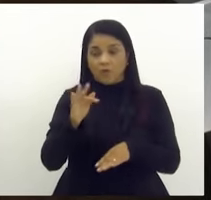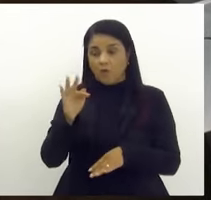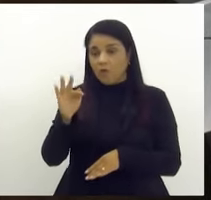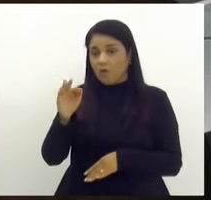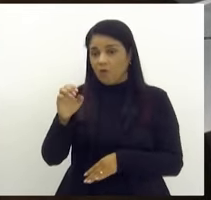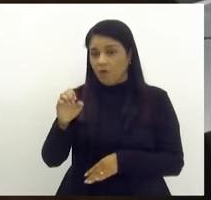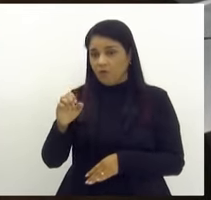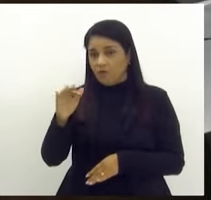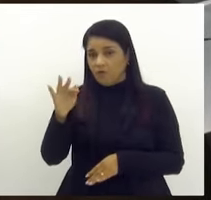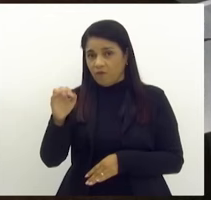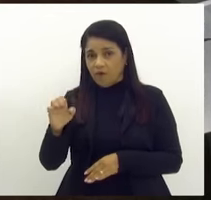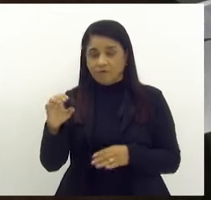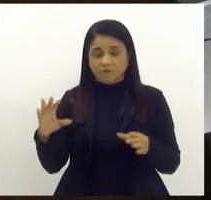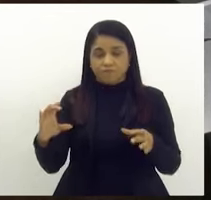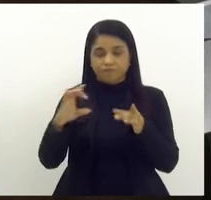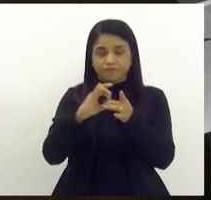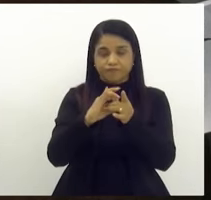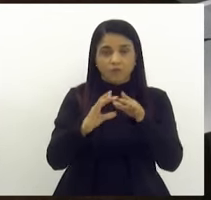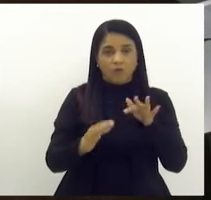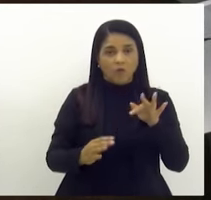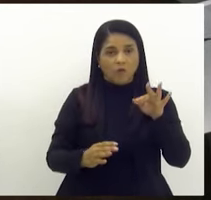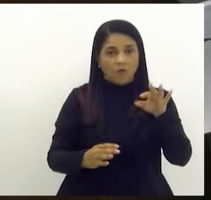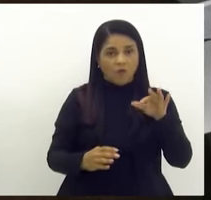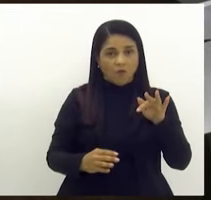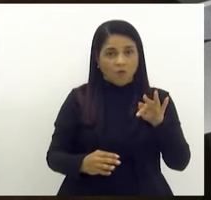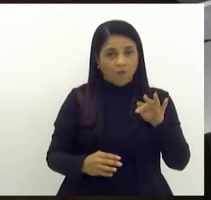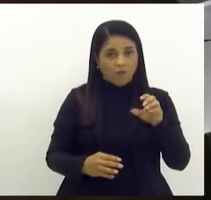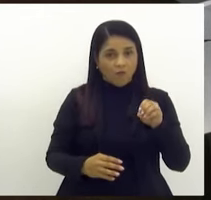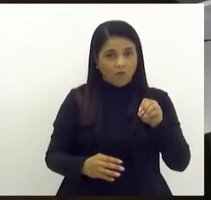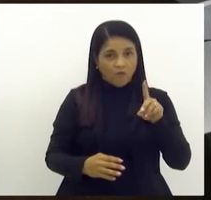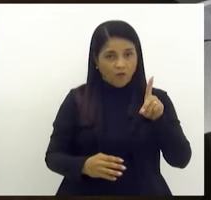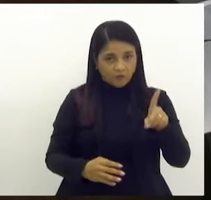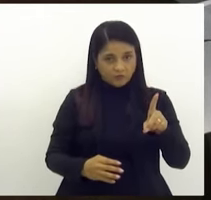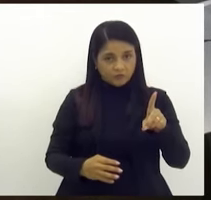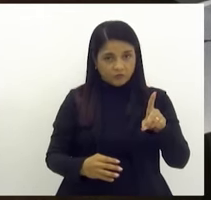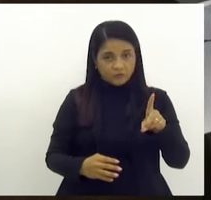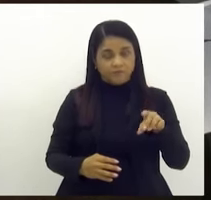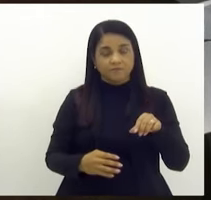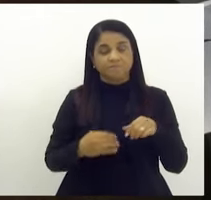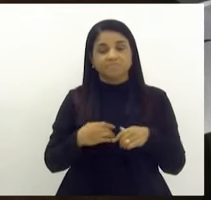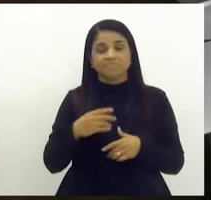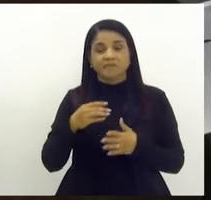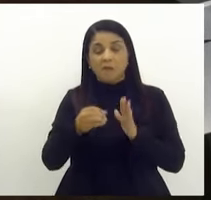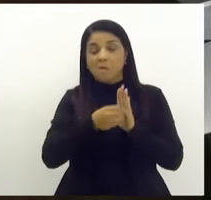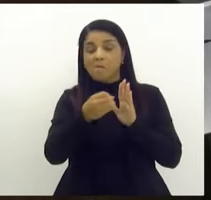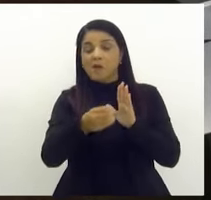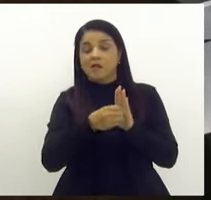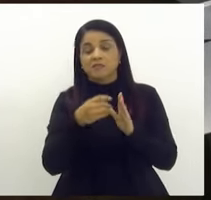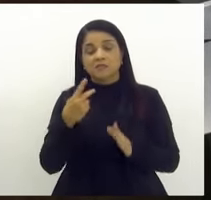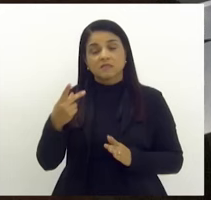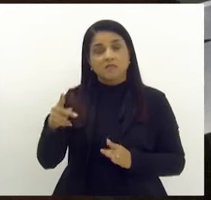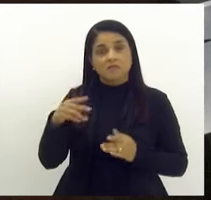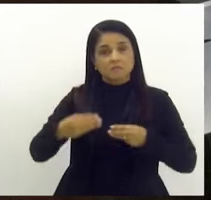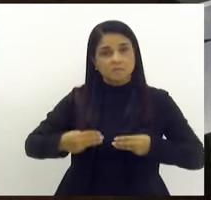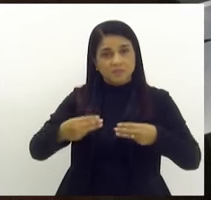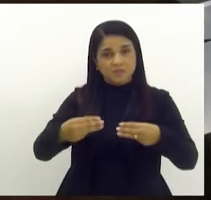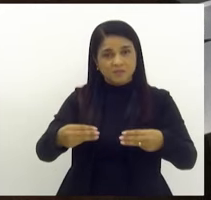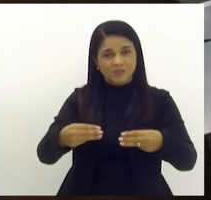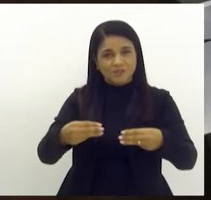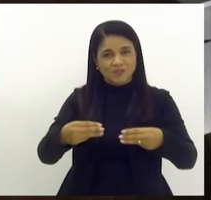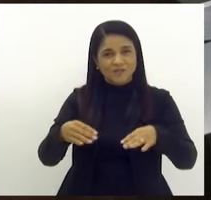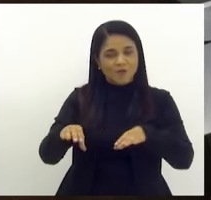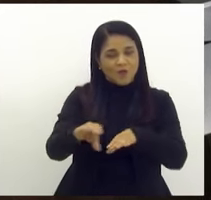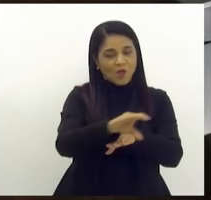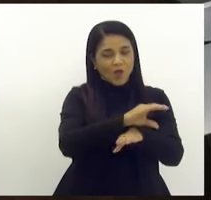fot ele analisou o fotte e o parecer dele Deputado Rodrigo amorm foi pela